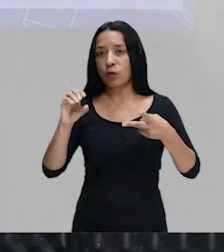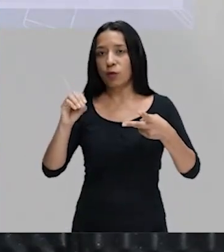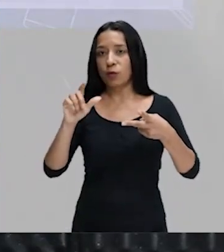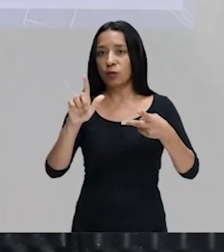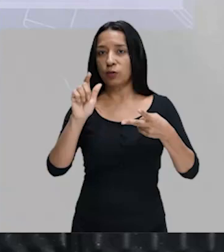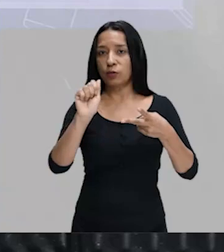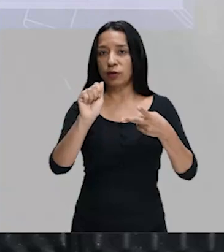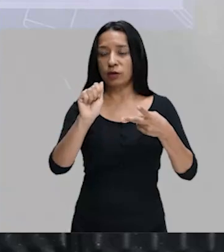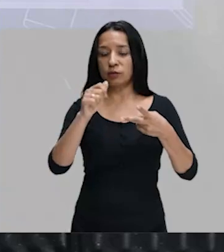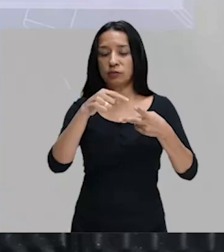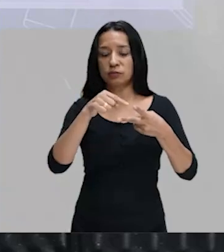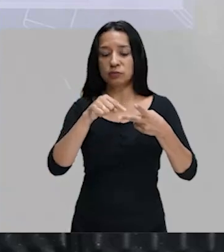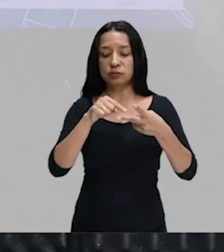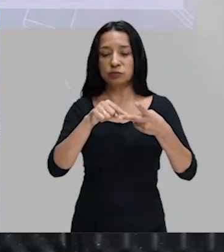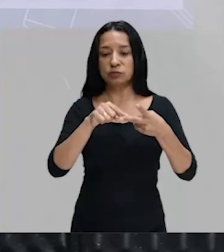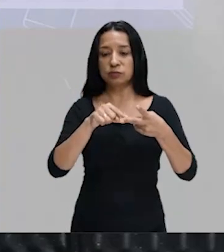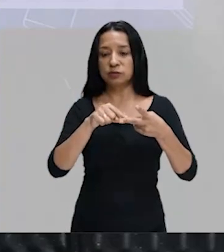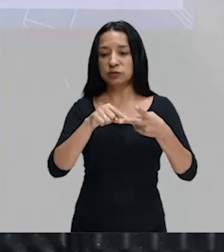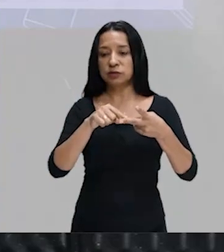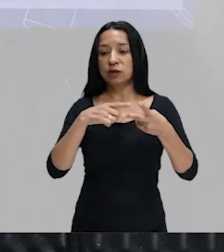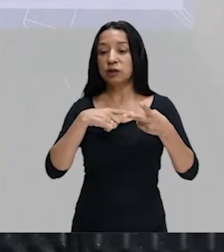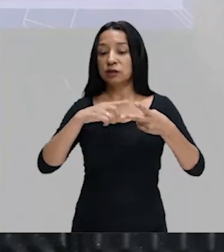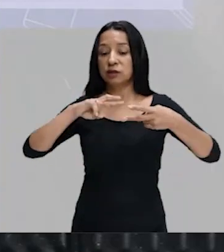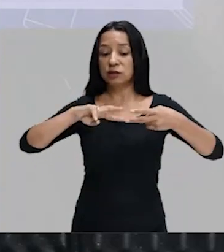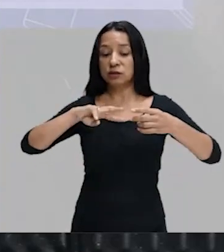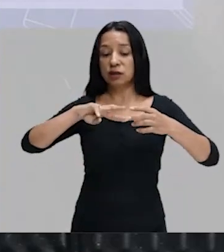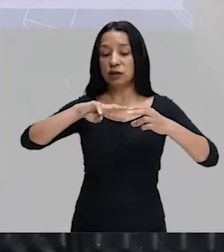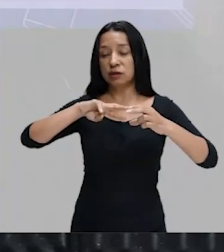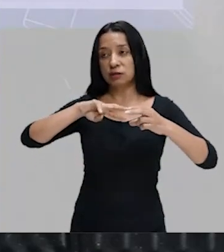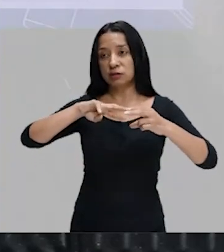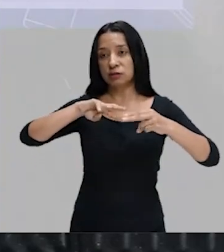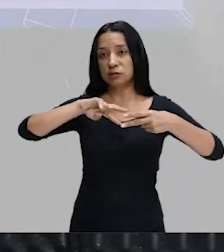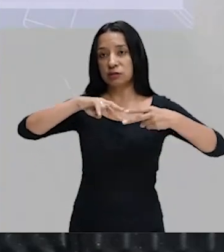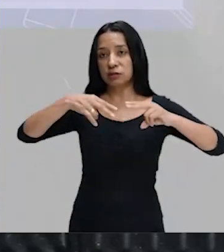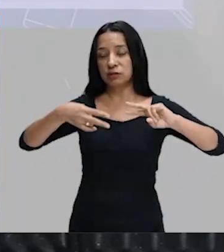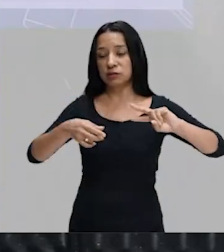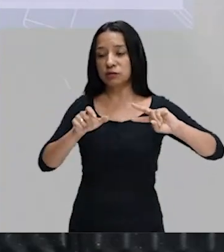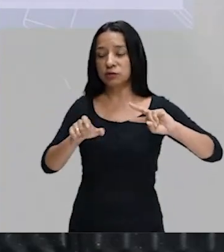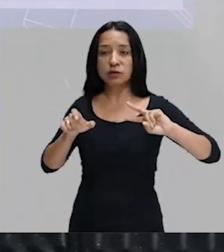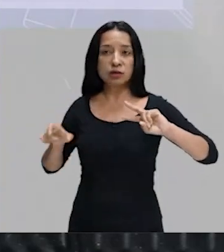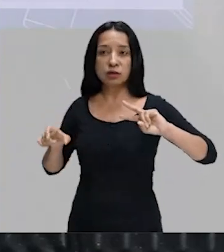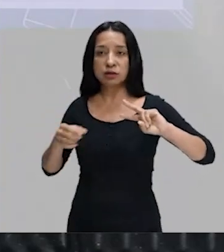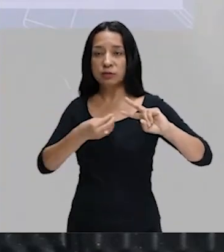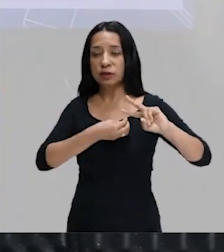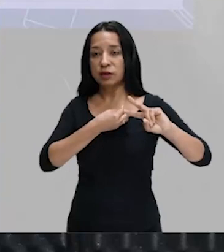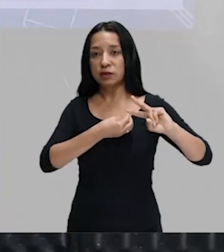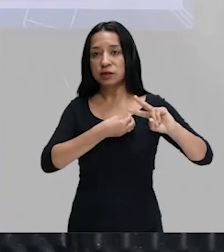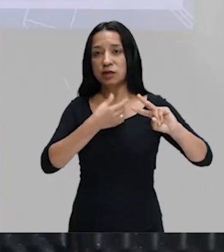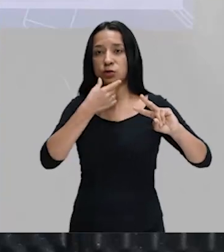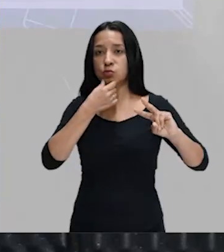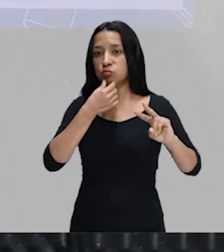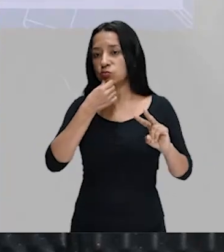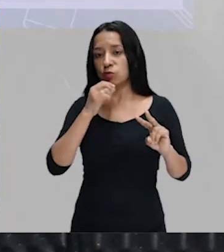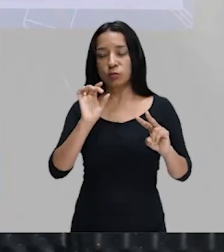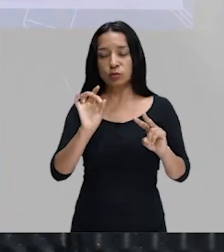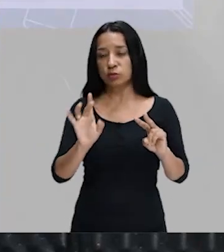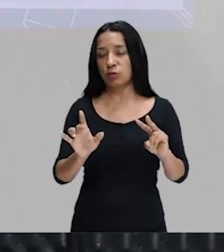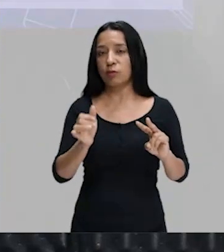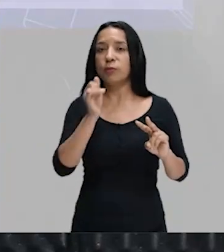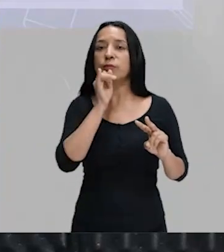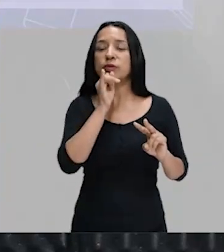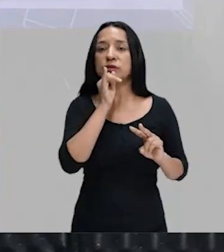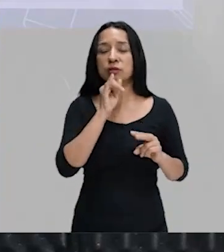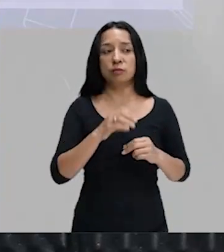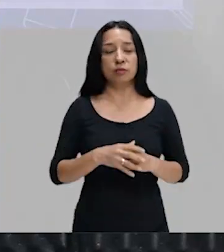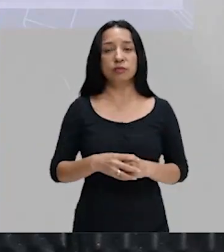região não homóloga do Y que contém genes que só estão presentes em indivíduos do sexo masculino. Vou dar um exemplo